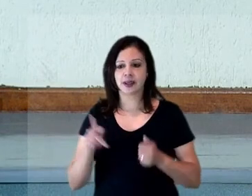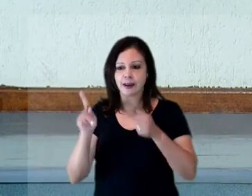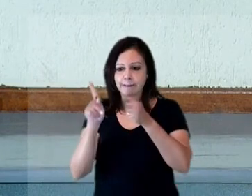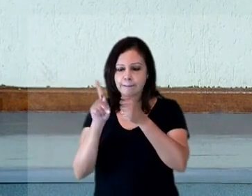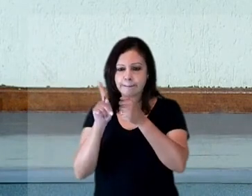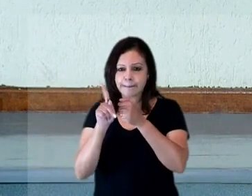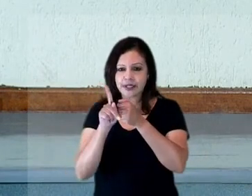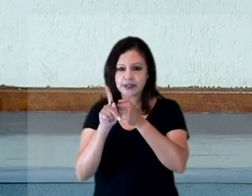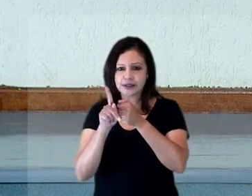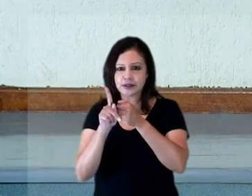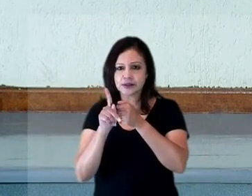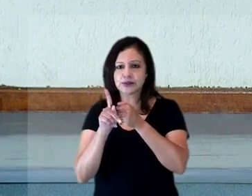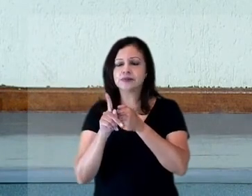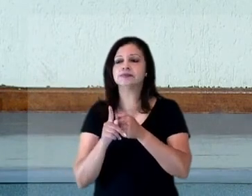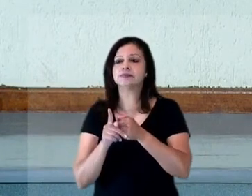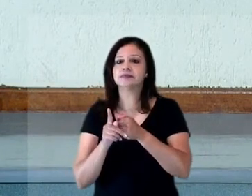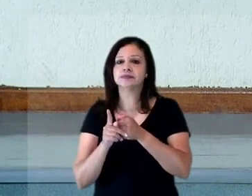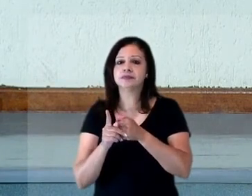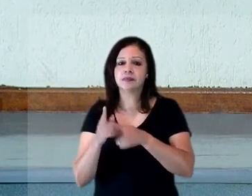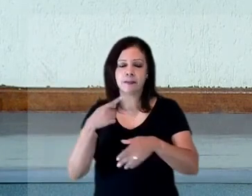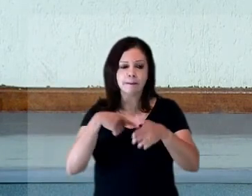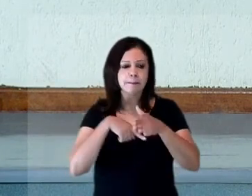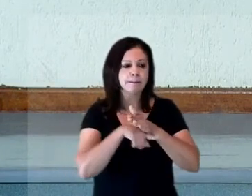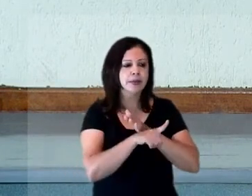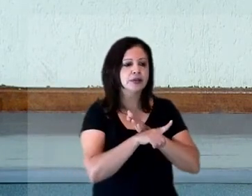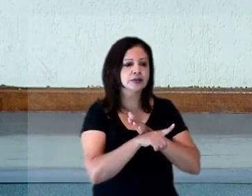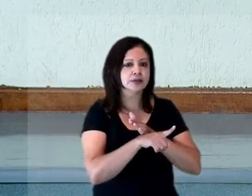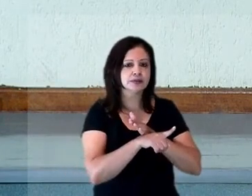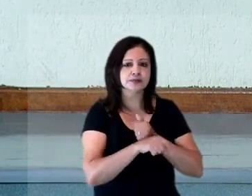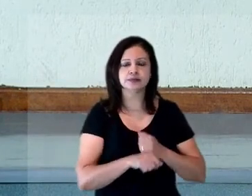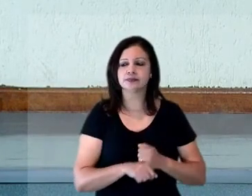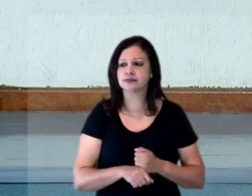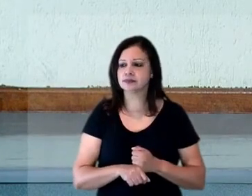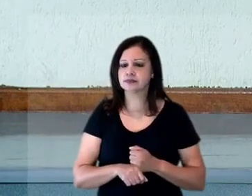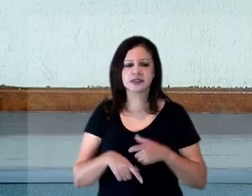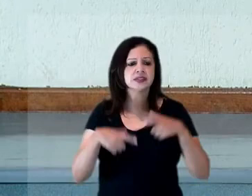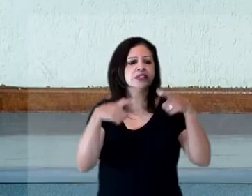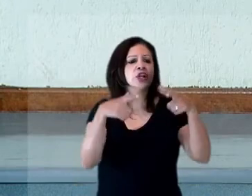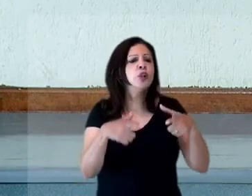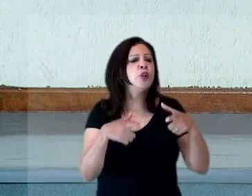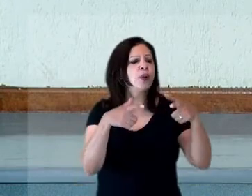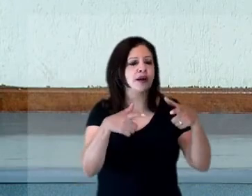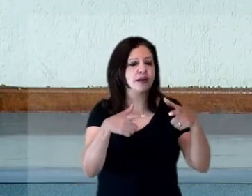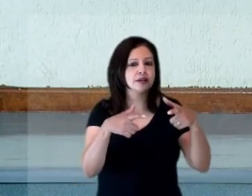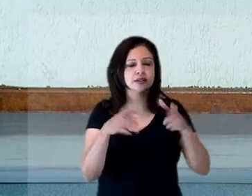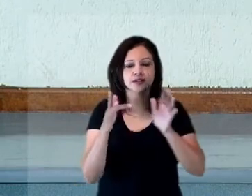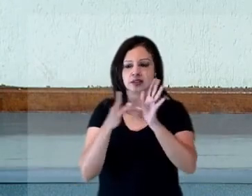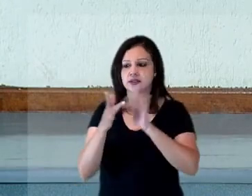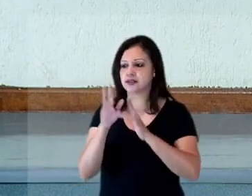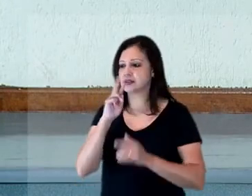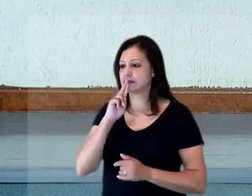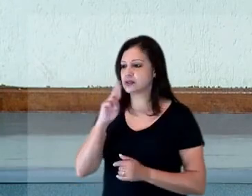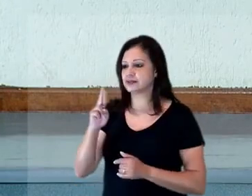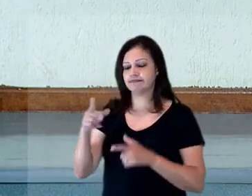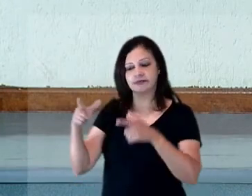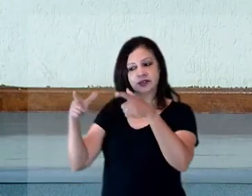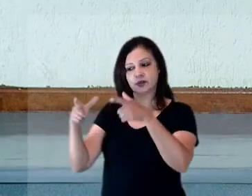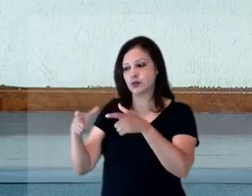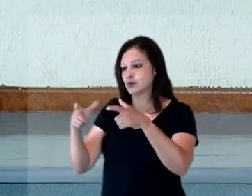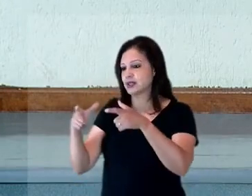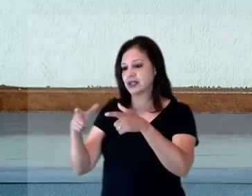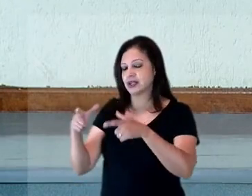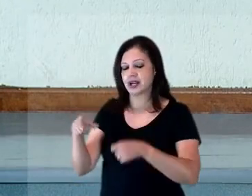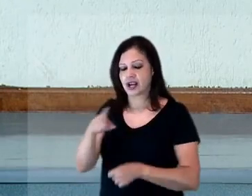perguntou: Senhor, para onde vais? Jesus respondeu: para onde vou, vocês não podem seguir-me